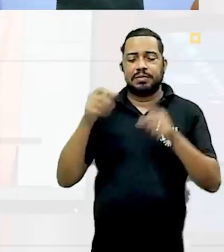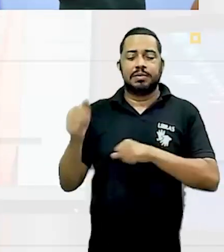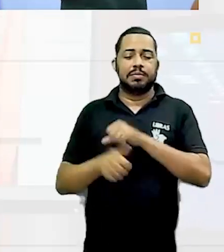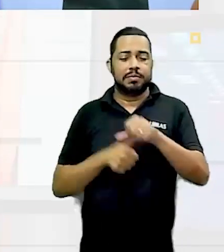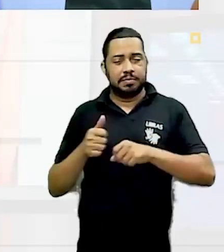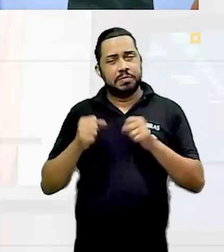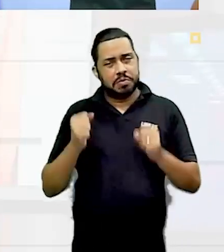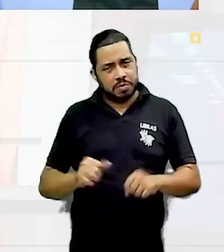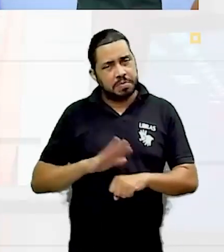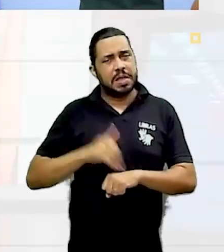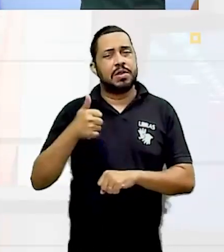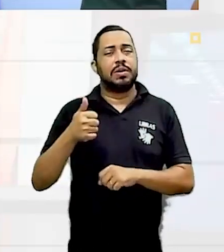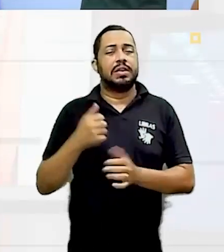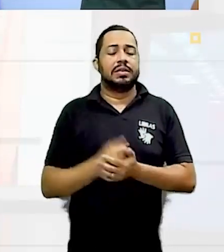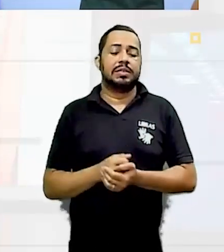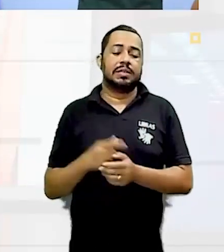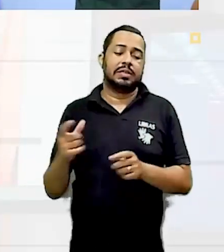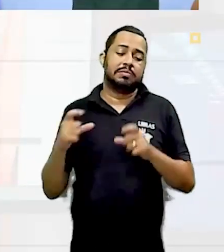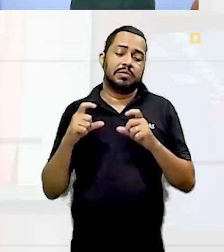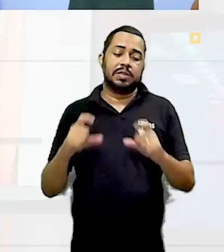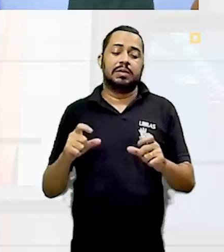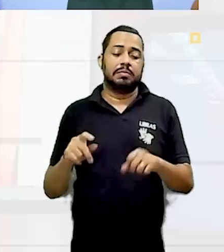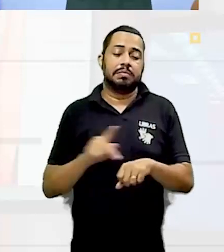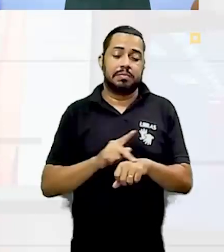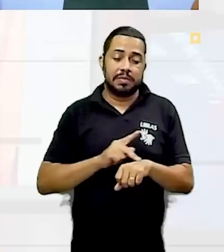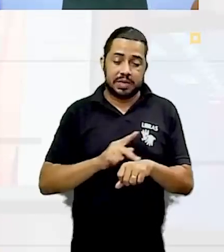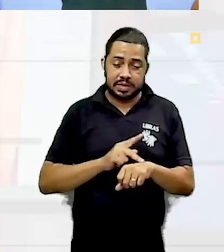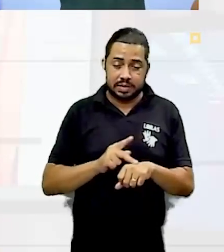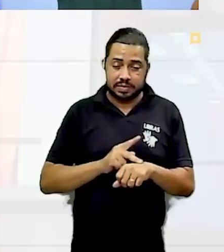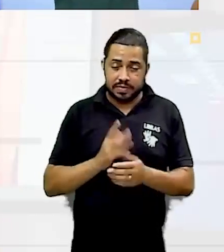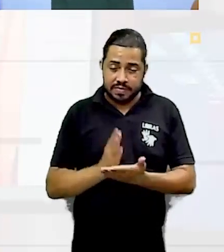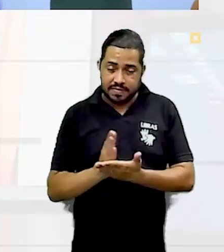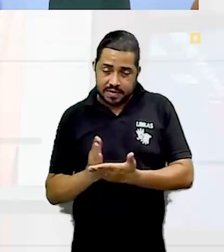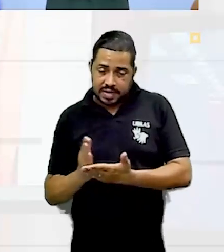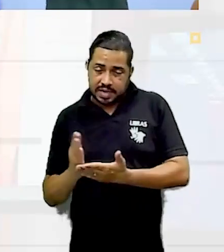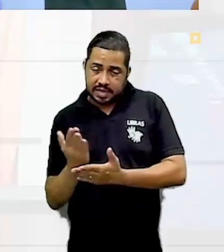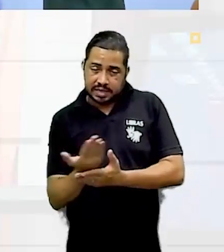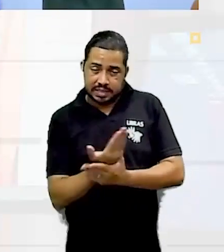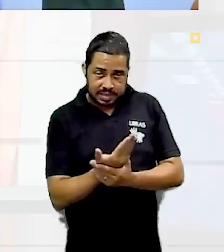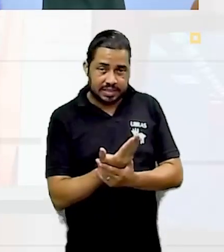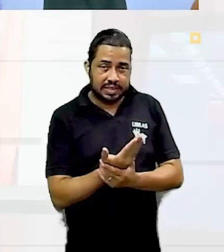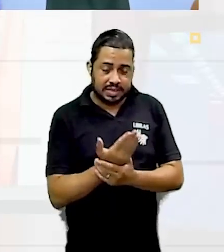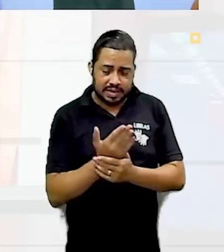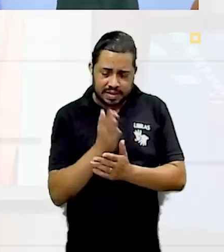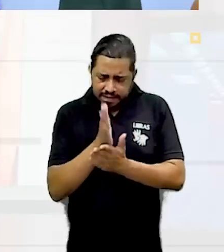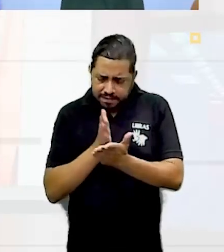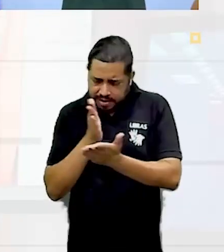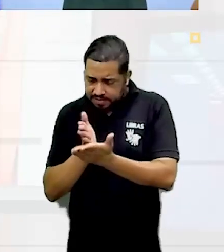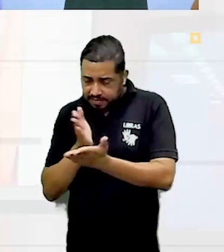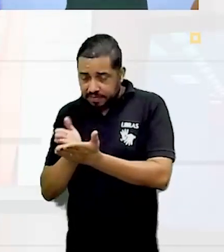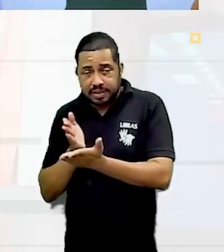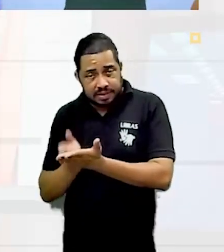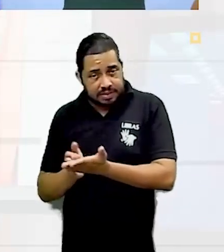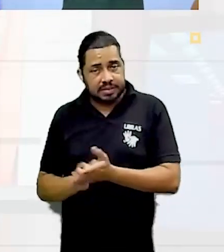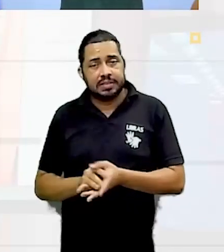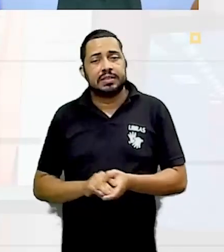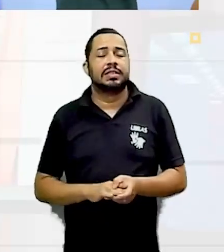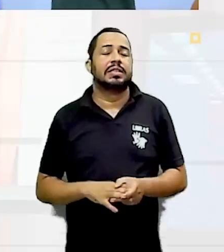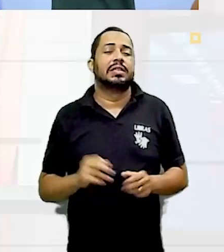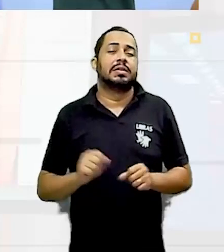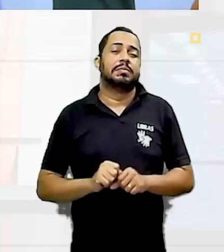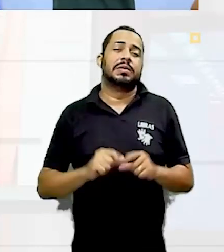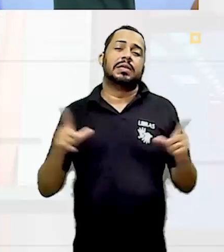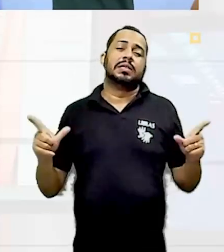adornozinho de plástico, geralmente era preto, com as frestas, que era a partir dessas frestas que a